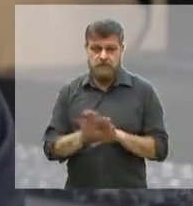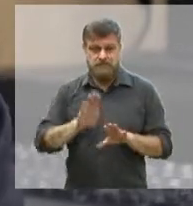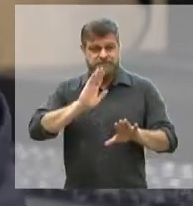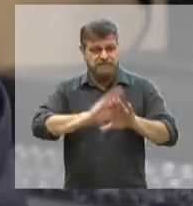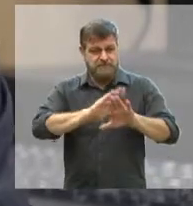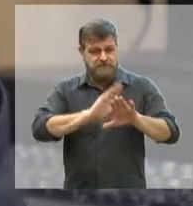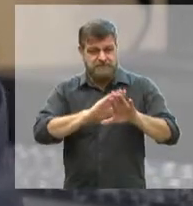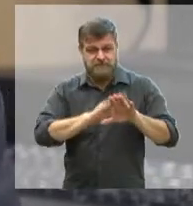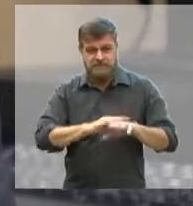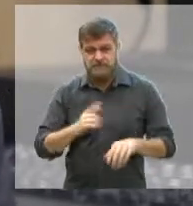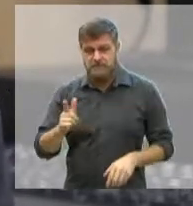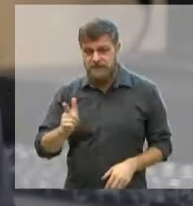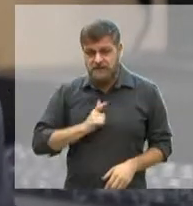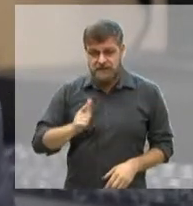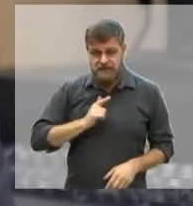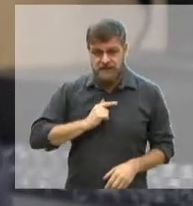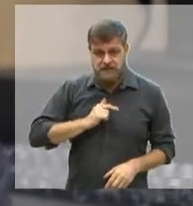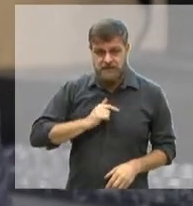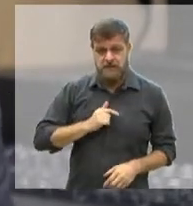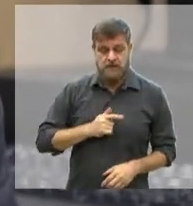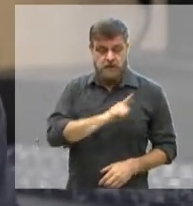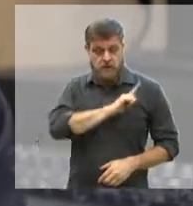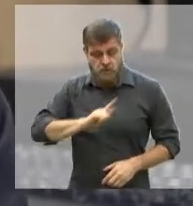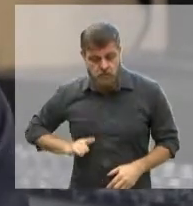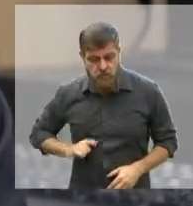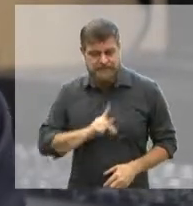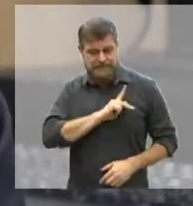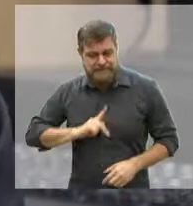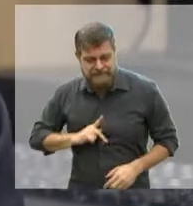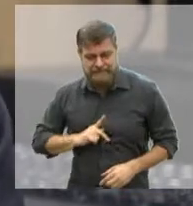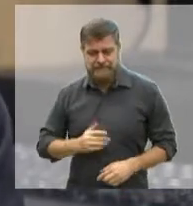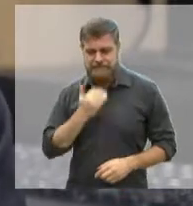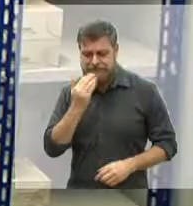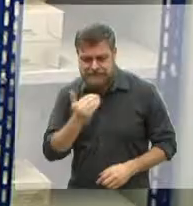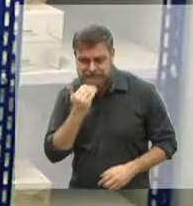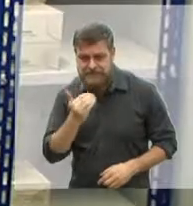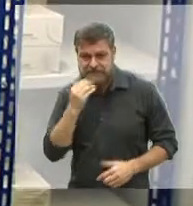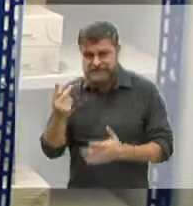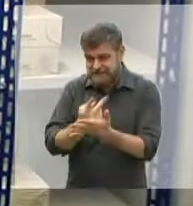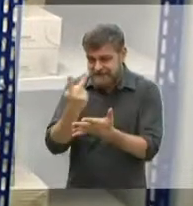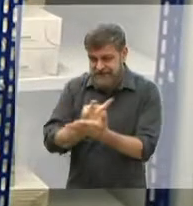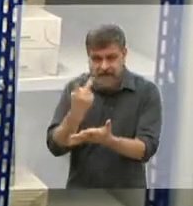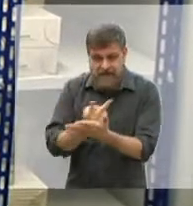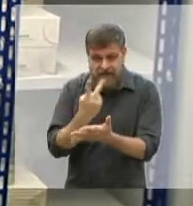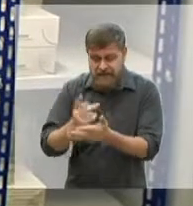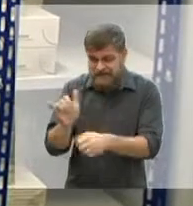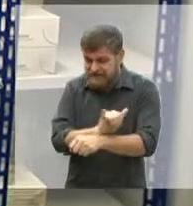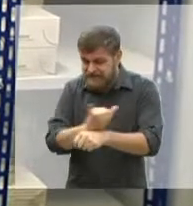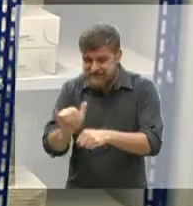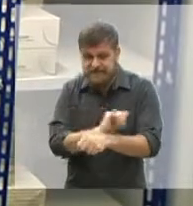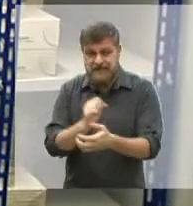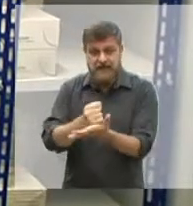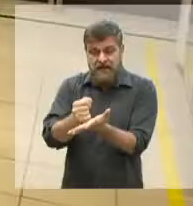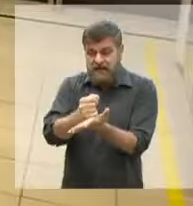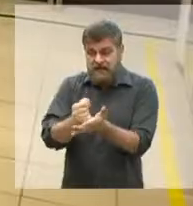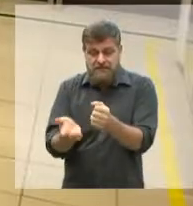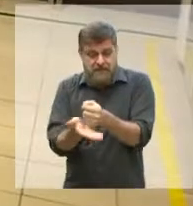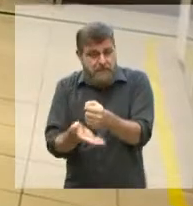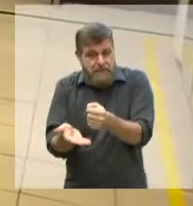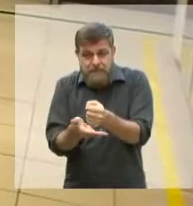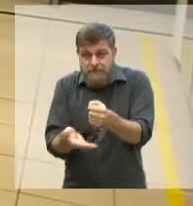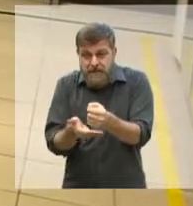trazido a questão de outras esferas de governo que também fracassam na tentativa de prover medicamentos essenciais.